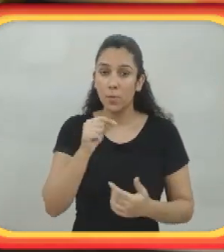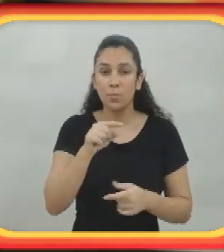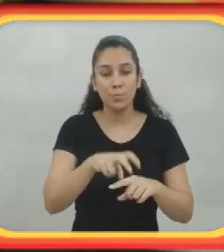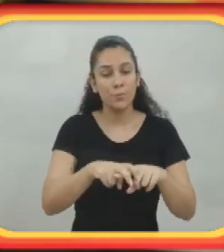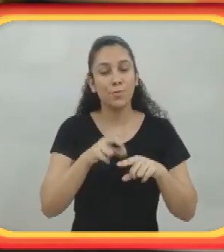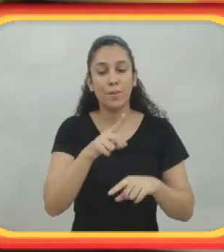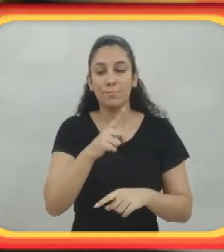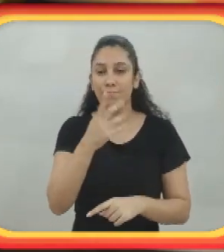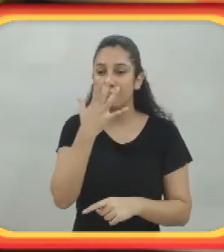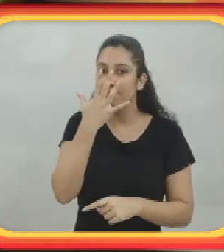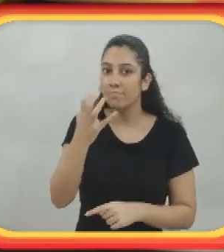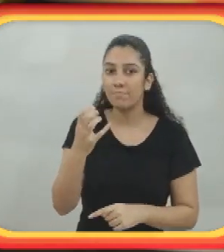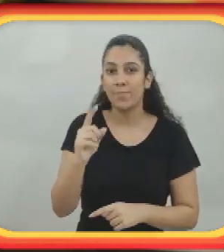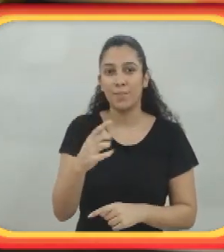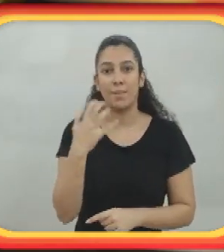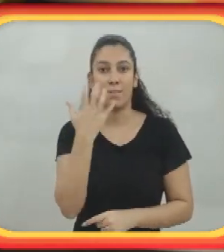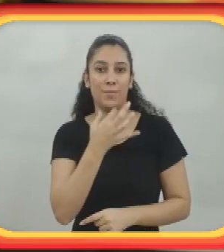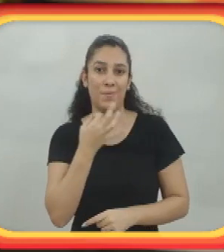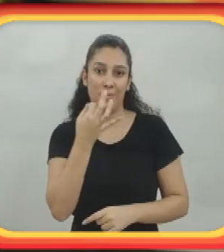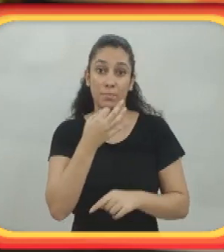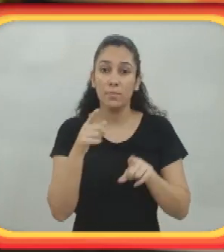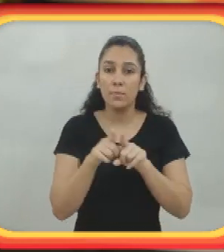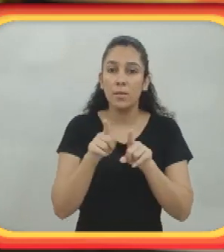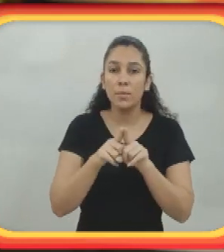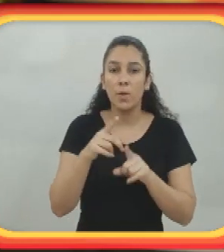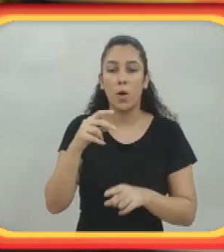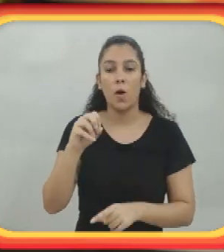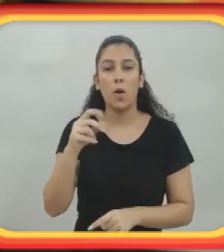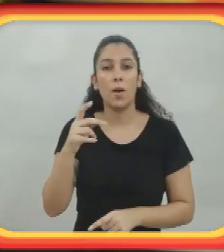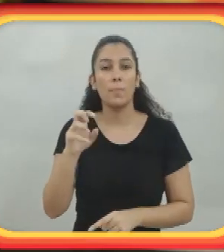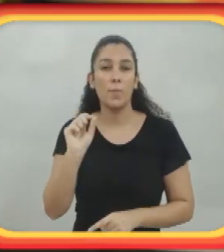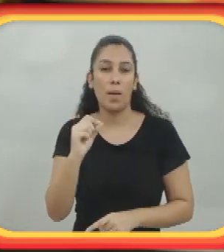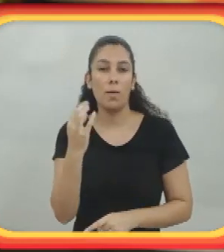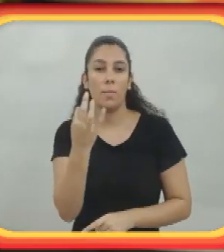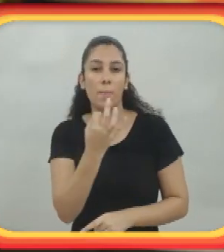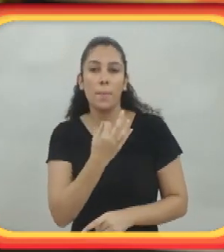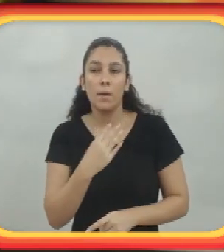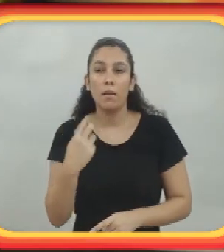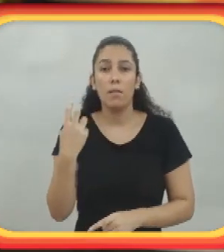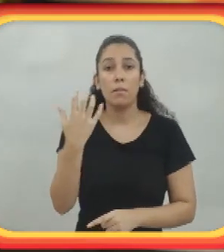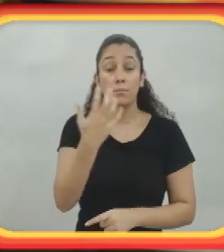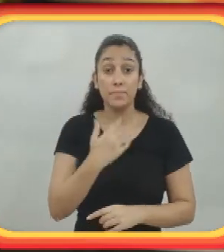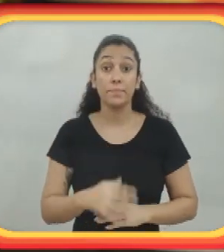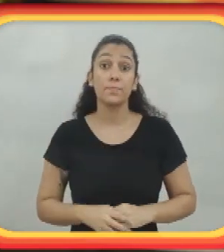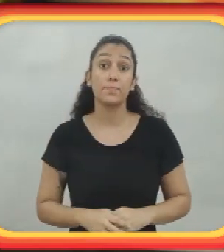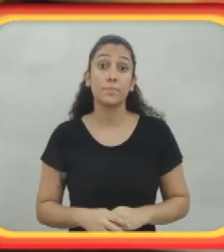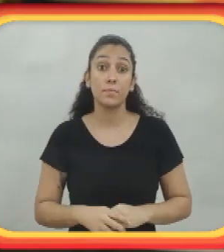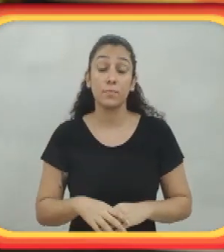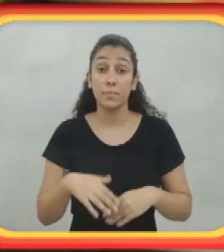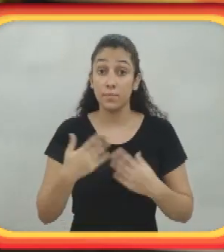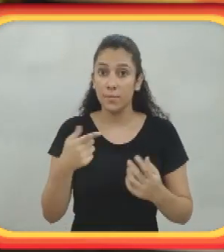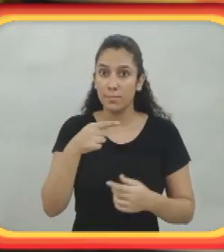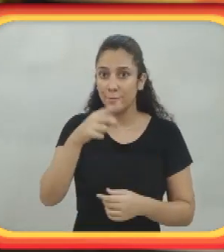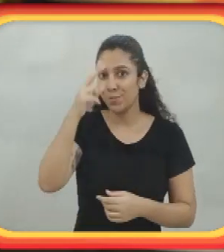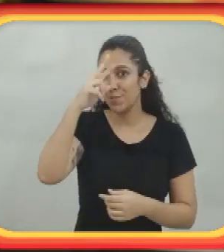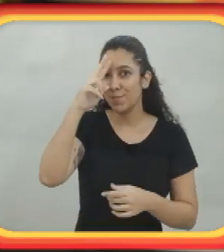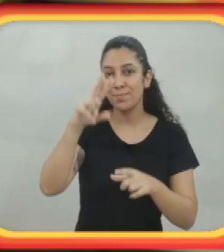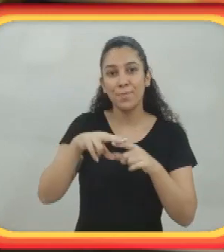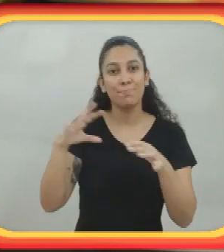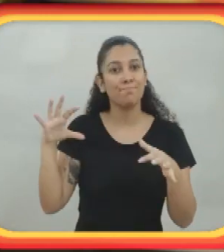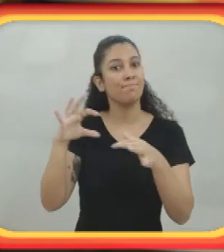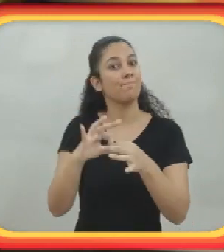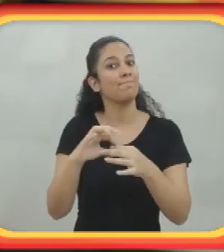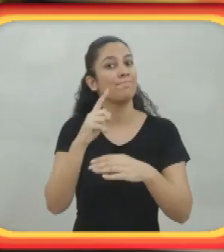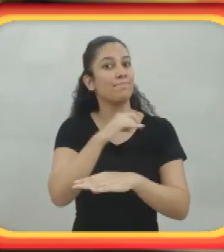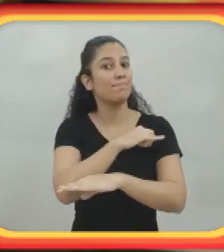que além de ter me encantado com o canto lírico, com a ópera propriamente, eu acho